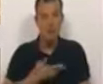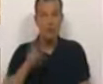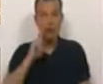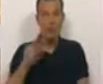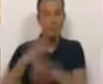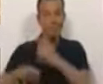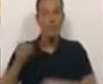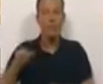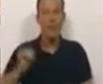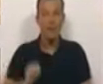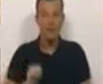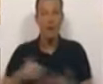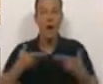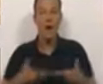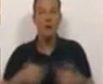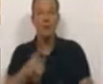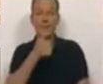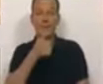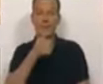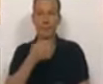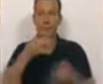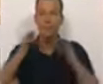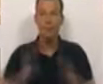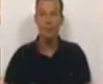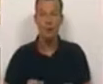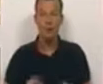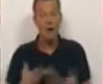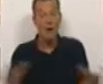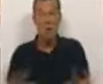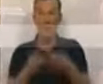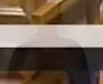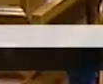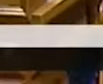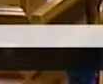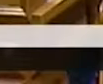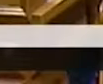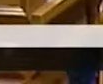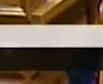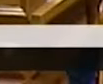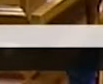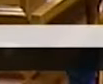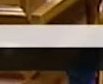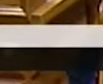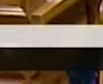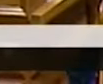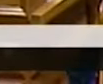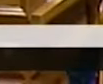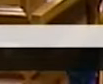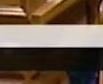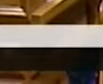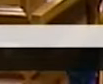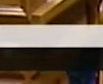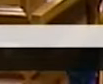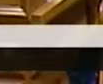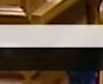o Governo PS agora decide concretizar. Foi uma resolução mal feita porque, aliás, além